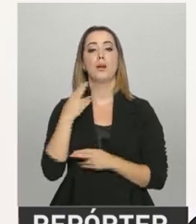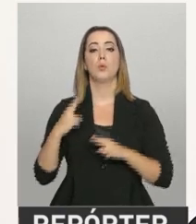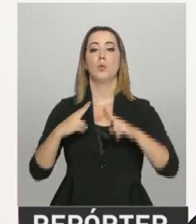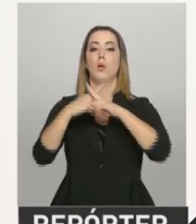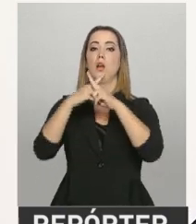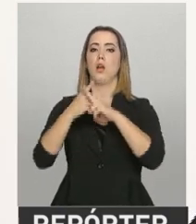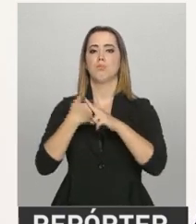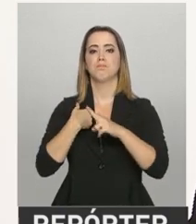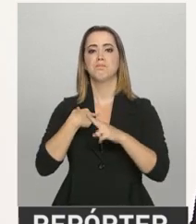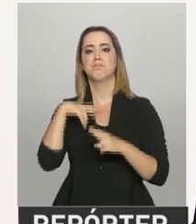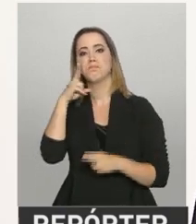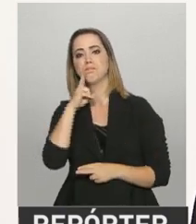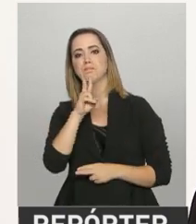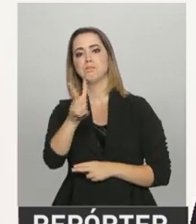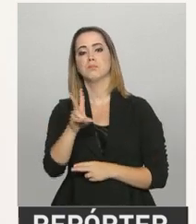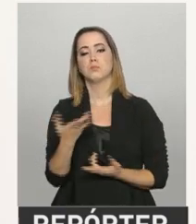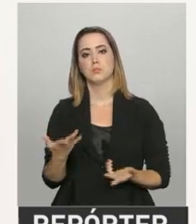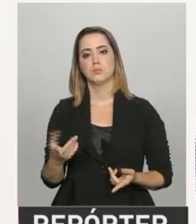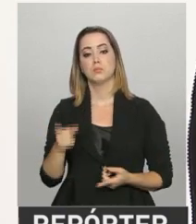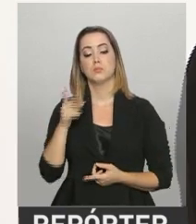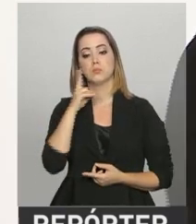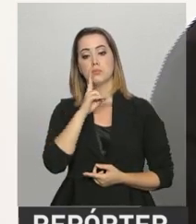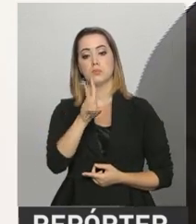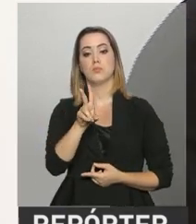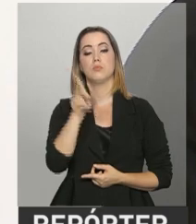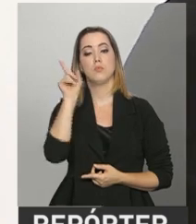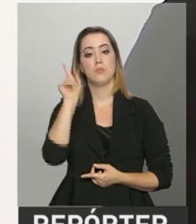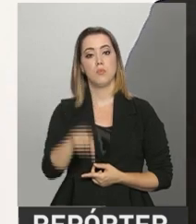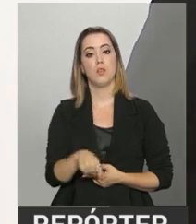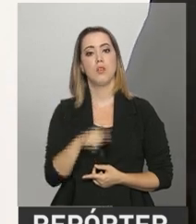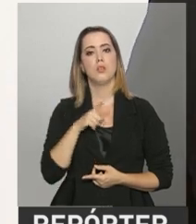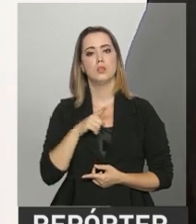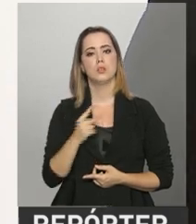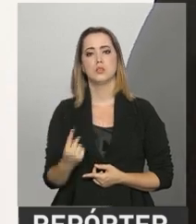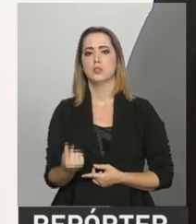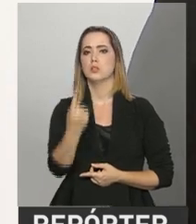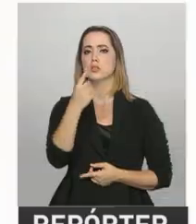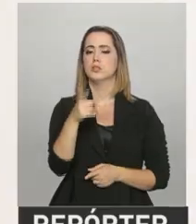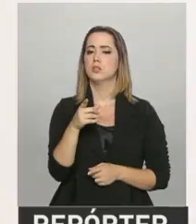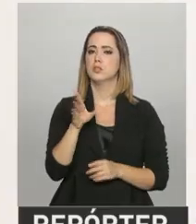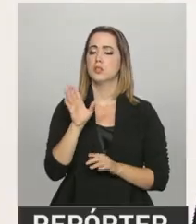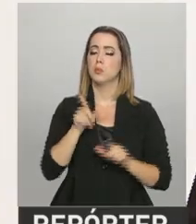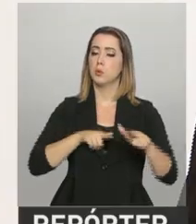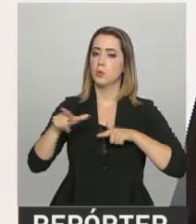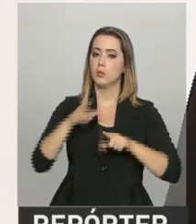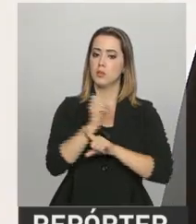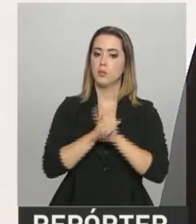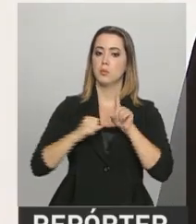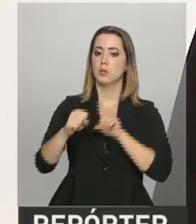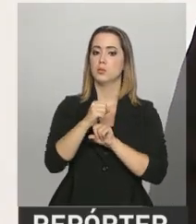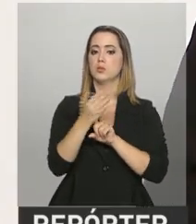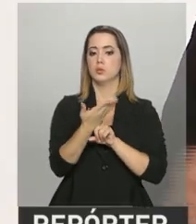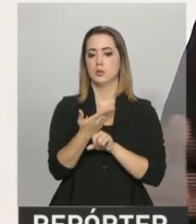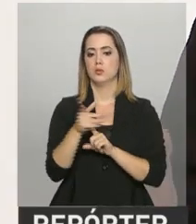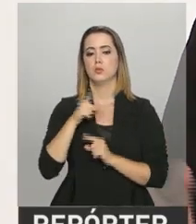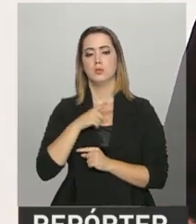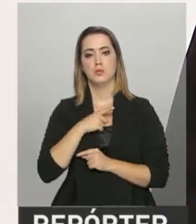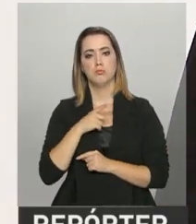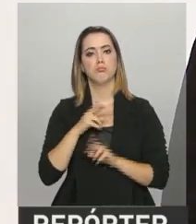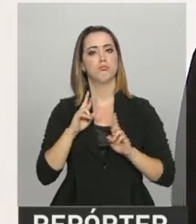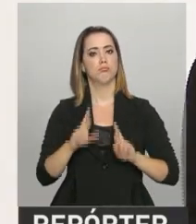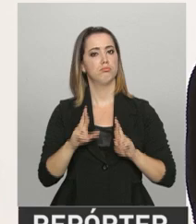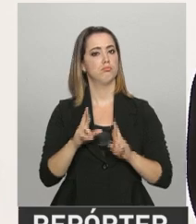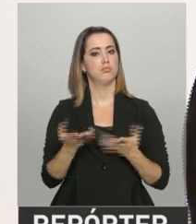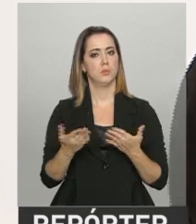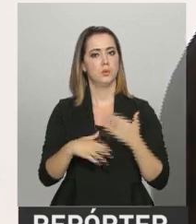mim na minha imagem na imagem de todos a Caixa Econômica Federal tinha sempre uma função social eu mesmo espero mais uma vez que isto se